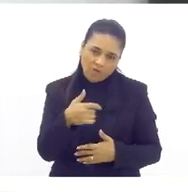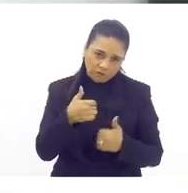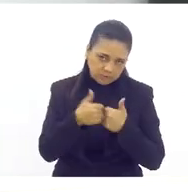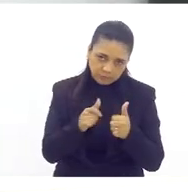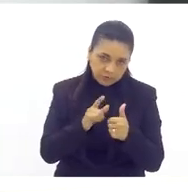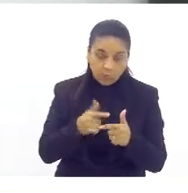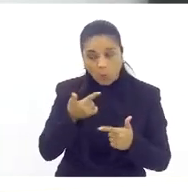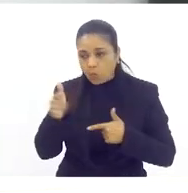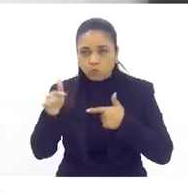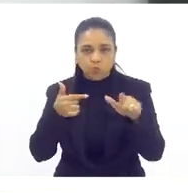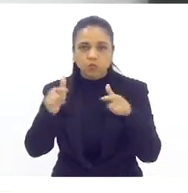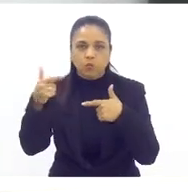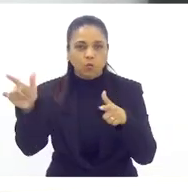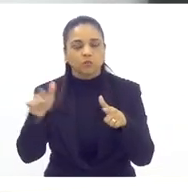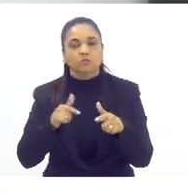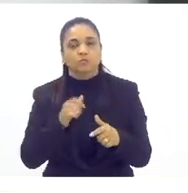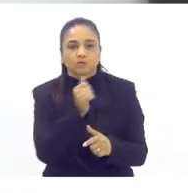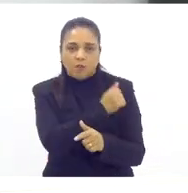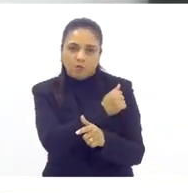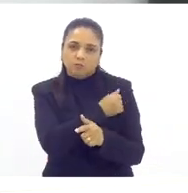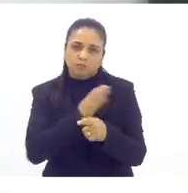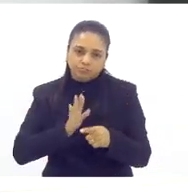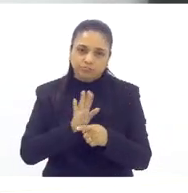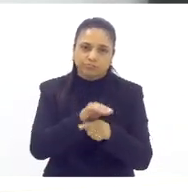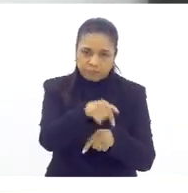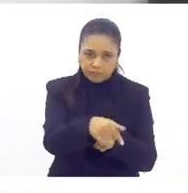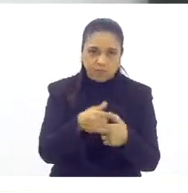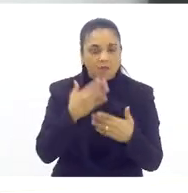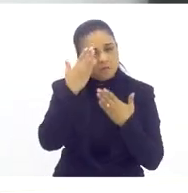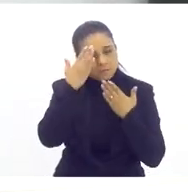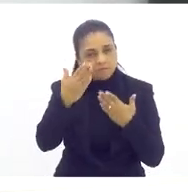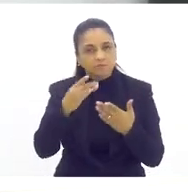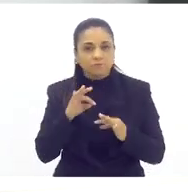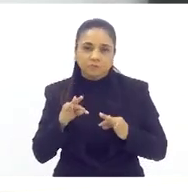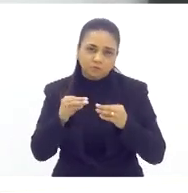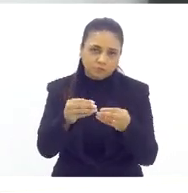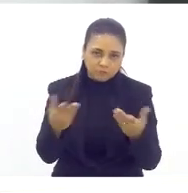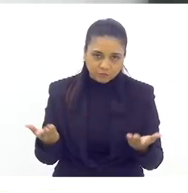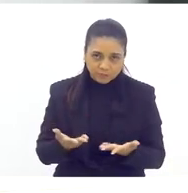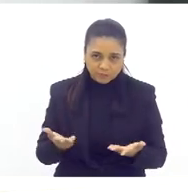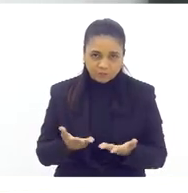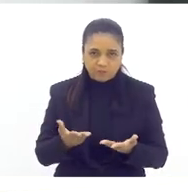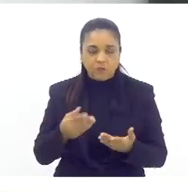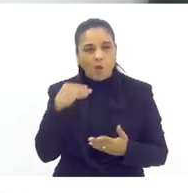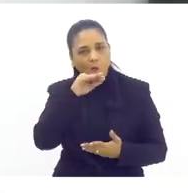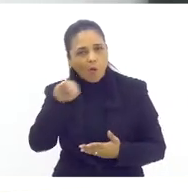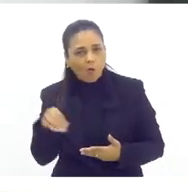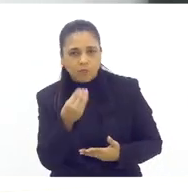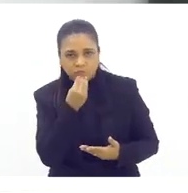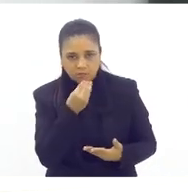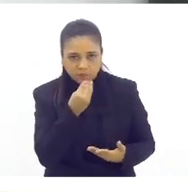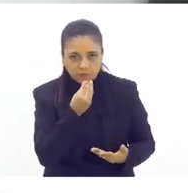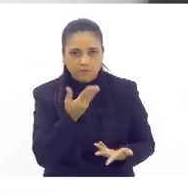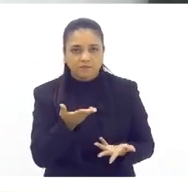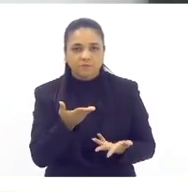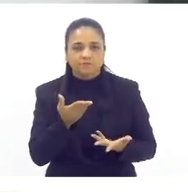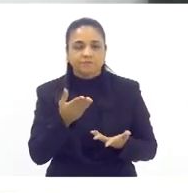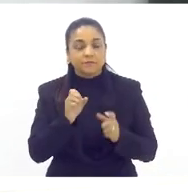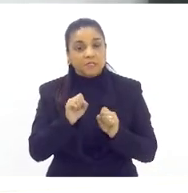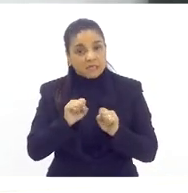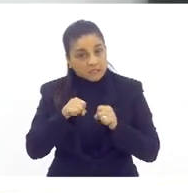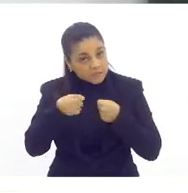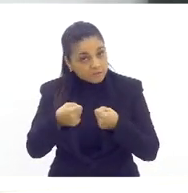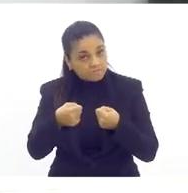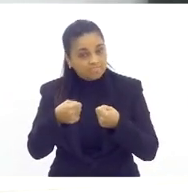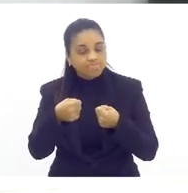retenção dos nossos estudantes agradeço aqui a todos né a essa oportunidade e reforço